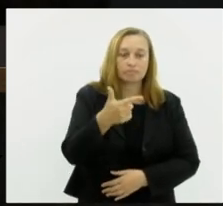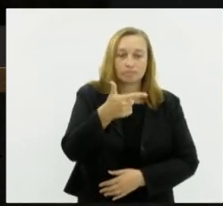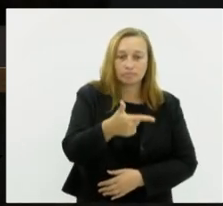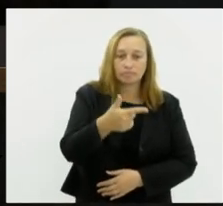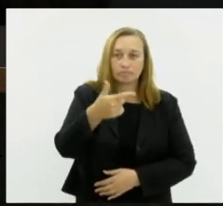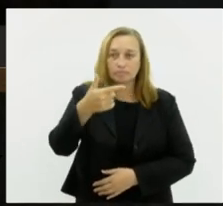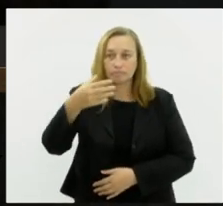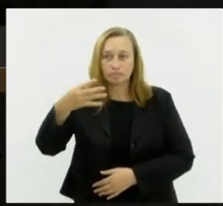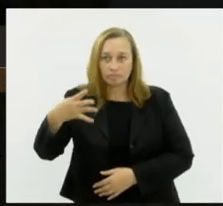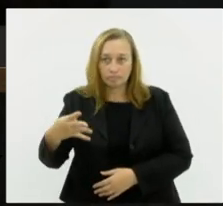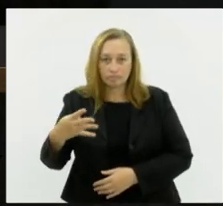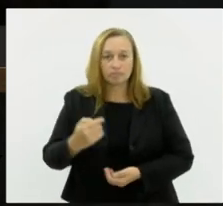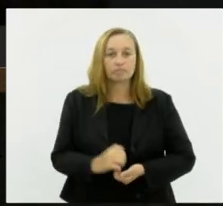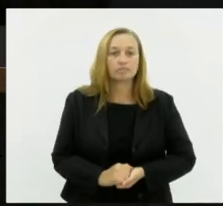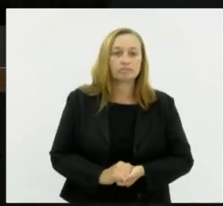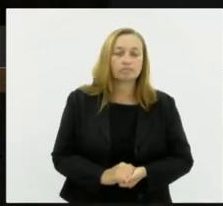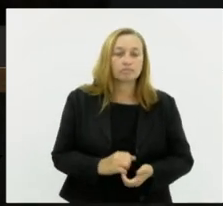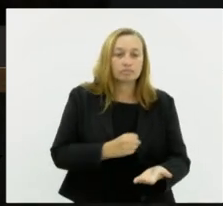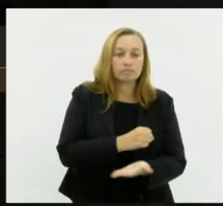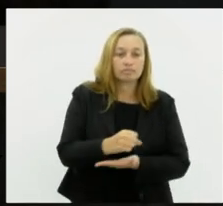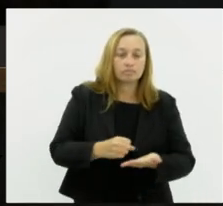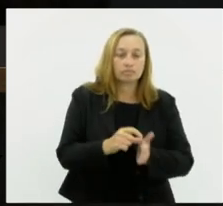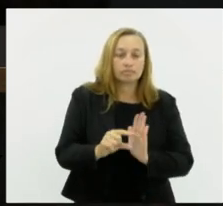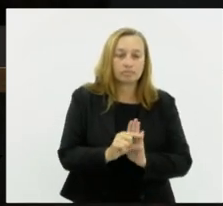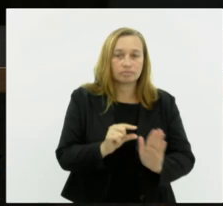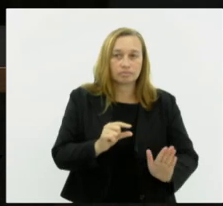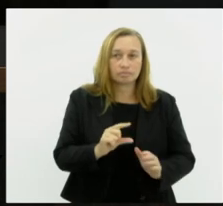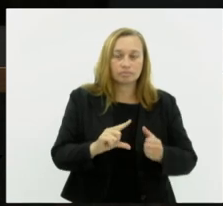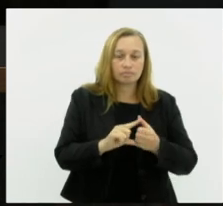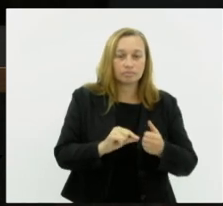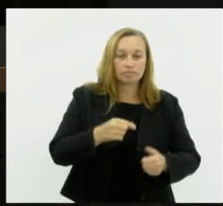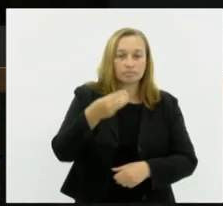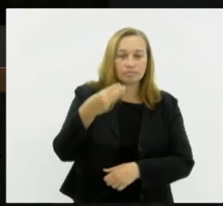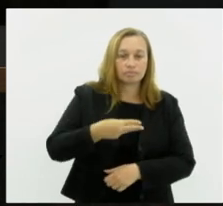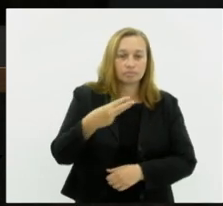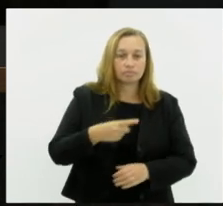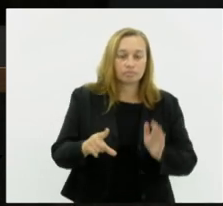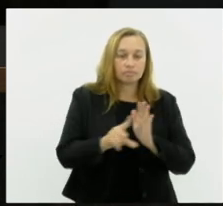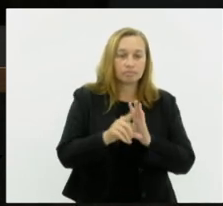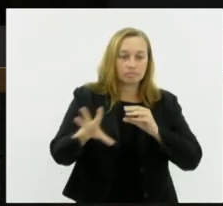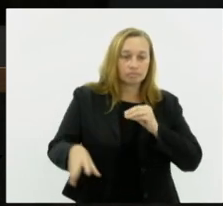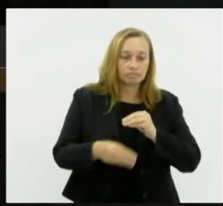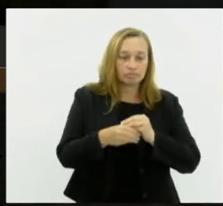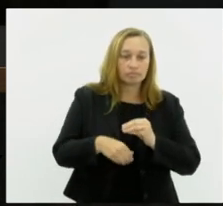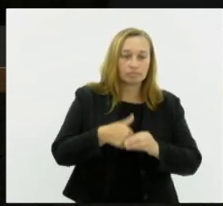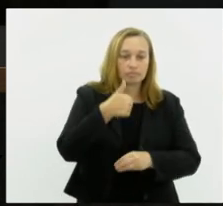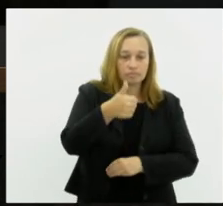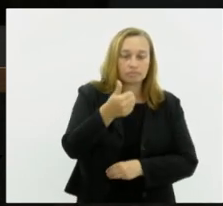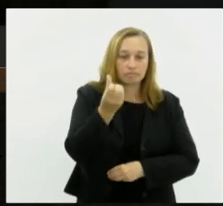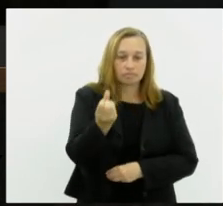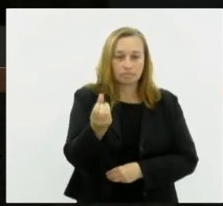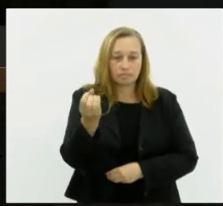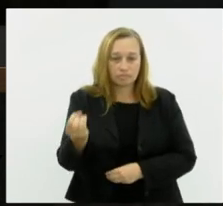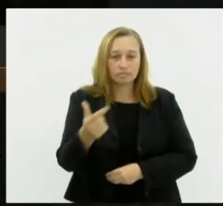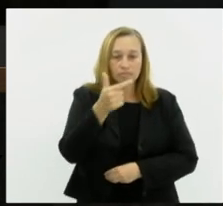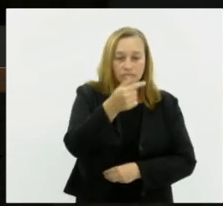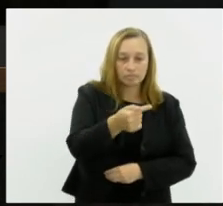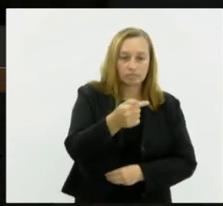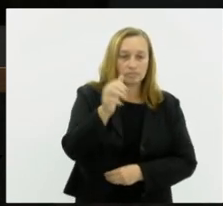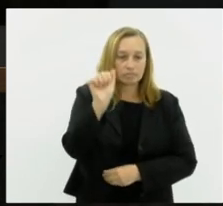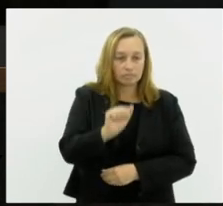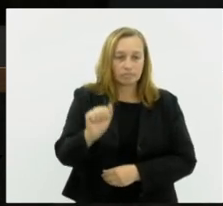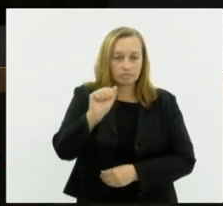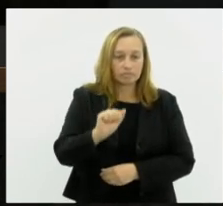24, que adere, com base no parágrafo do artigo 3º da Lei Complementar número 160, de 7 de agosto